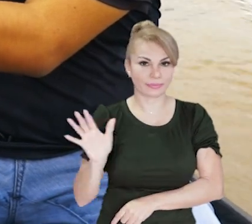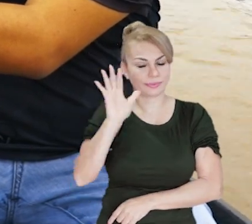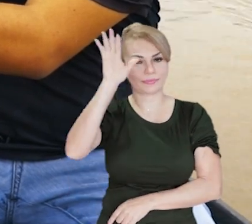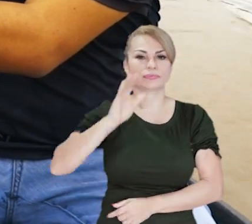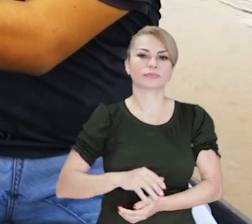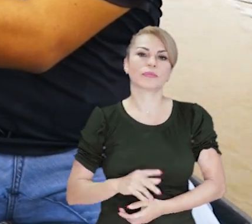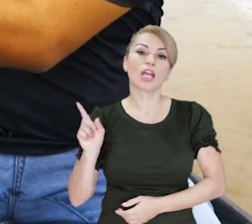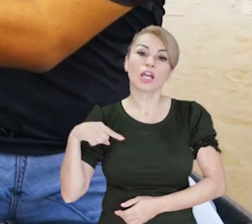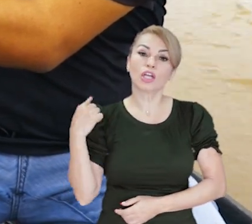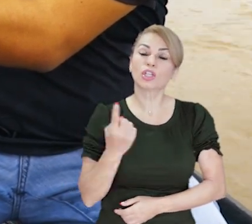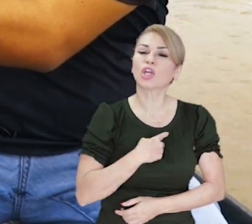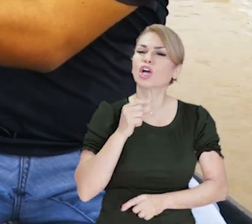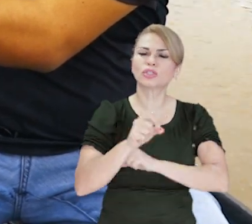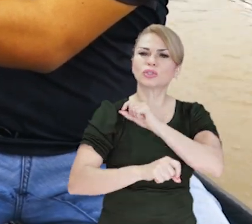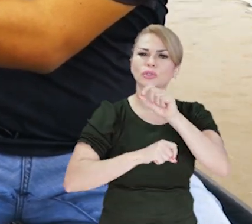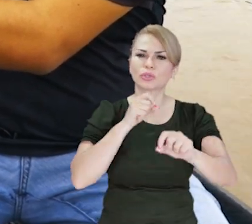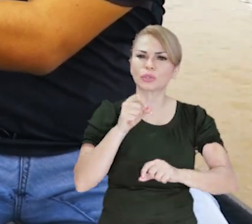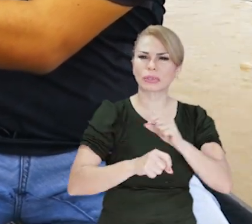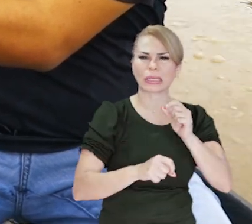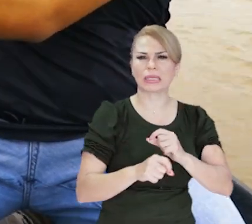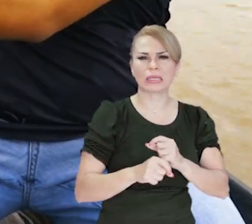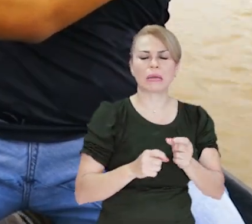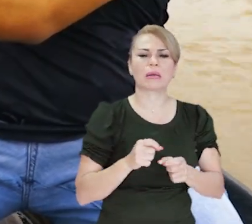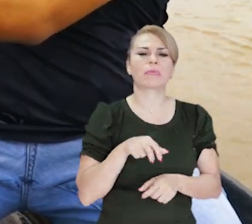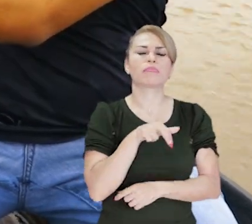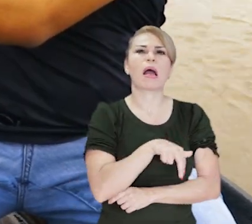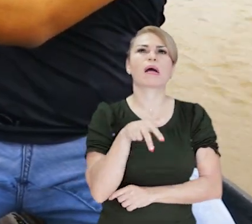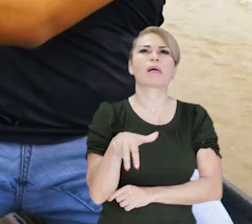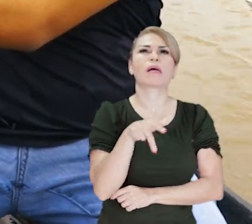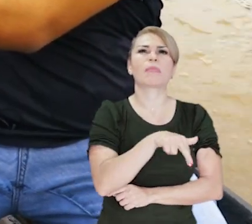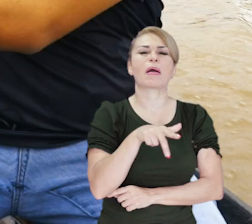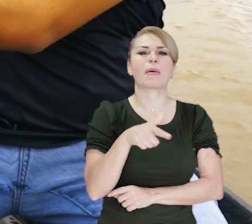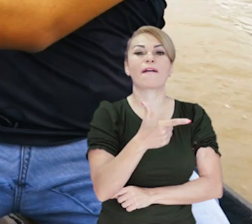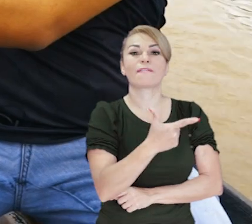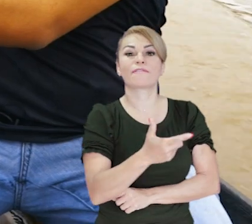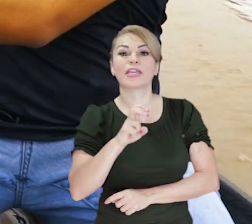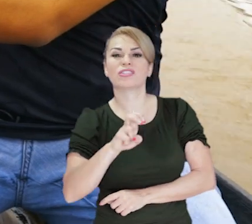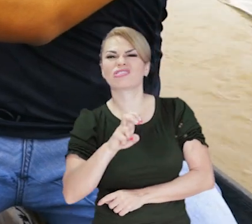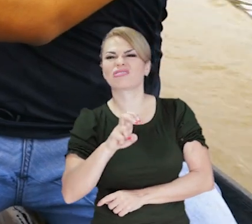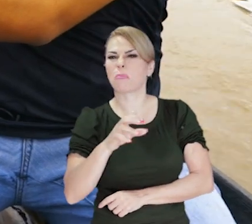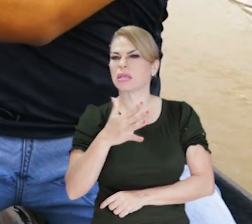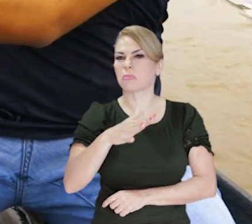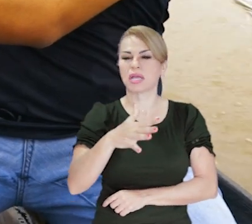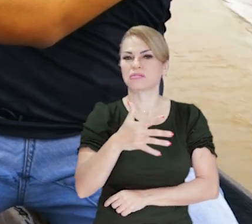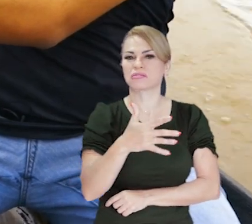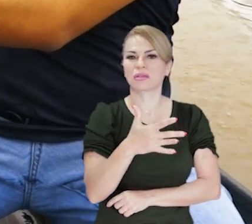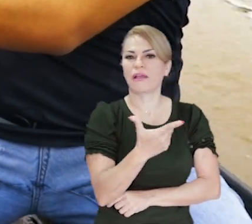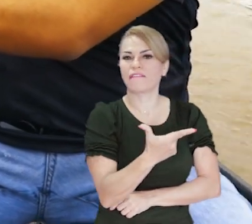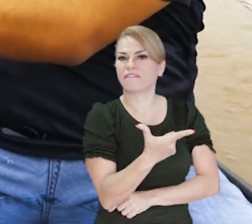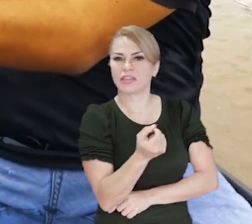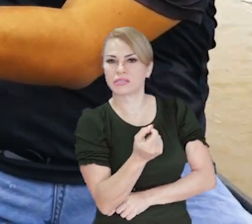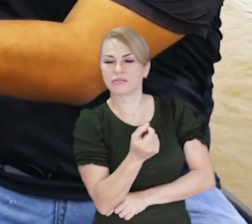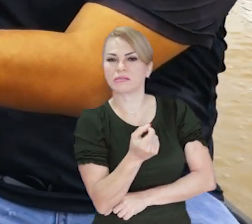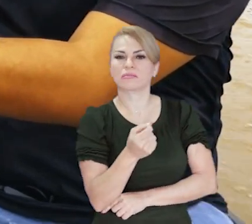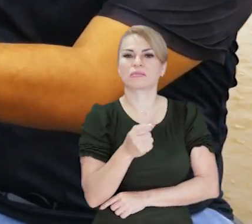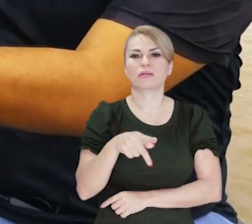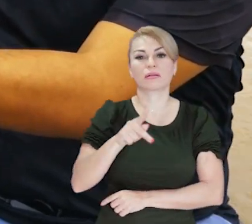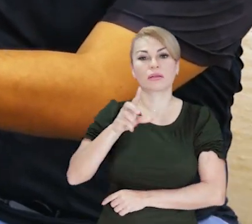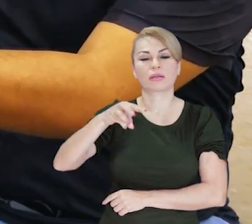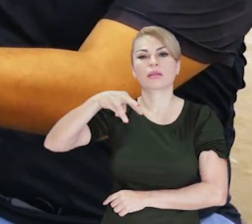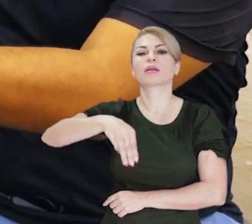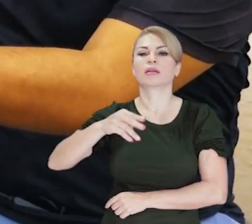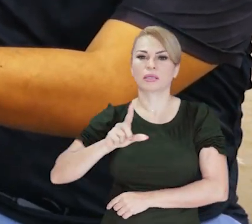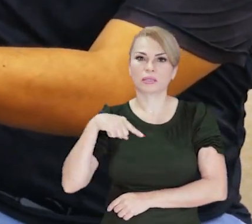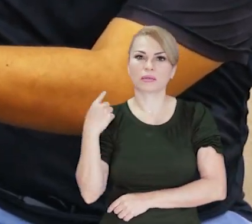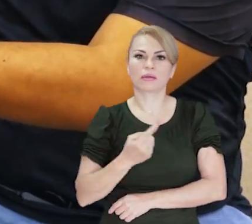ele, essa caminhada de 20 a 25 minutos. Chegar aqui no rio, pegar o barco, viajar 8 horas de viagem para